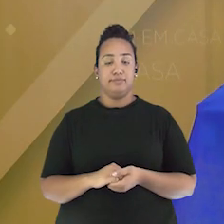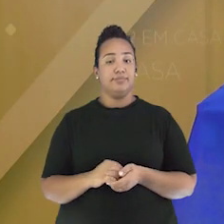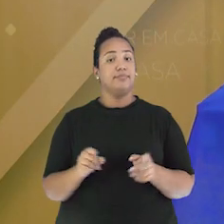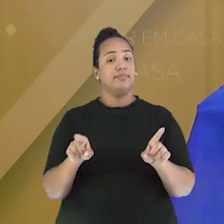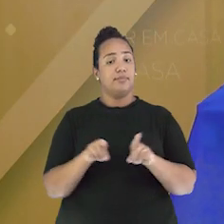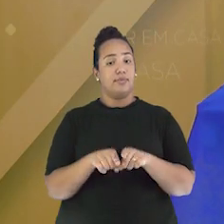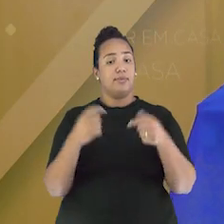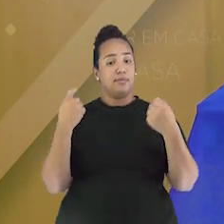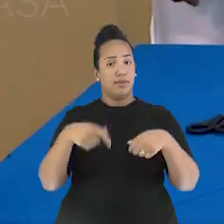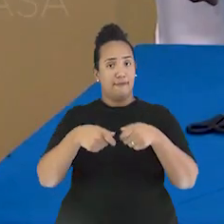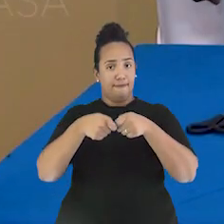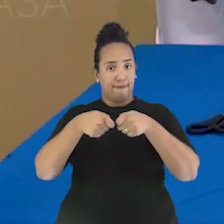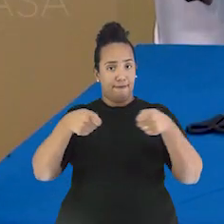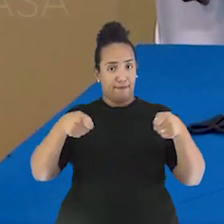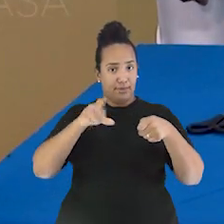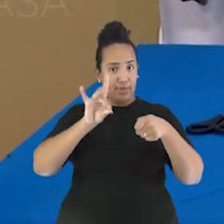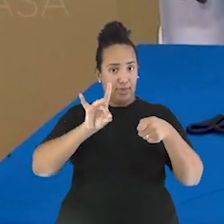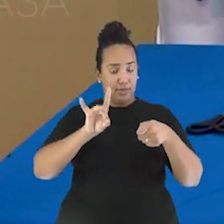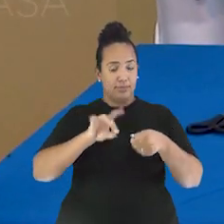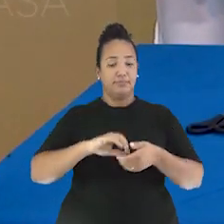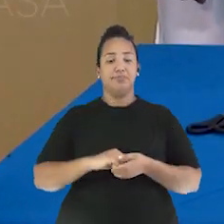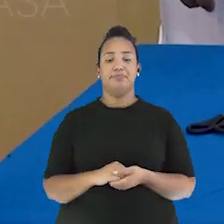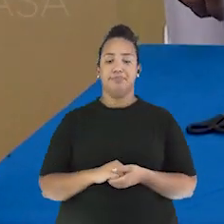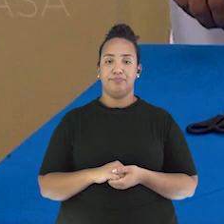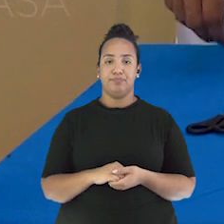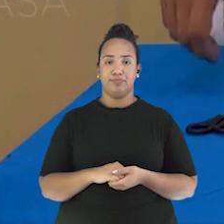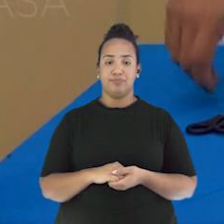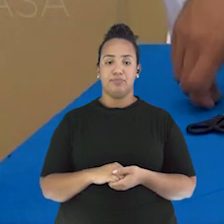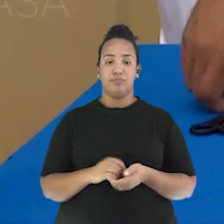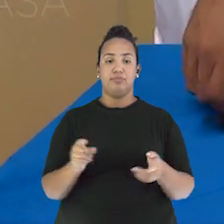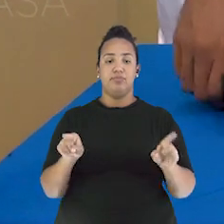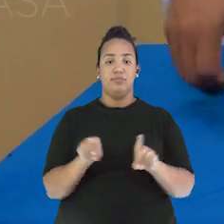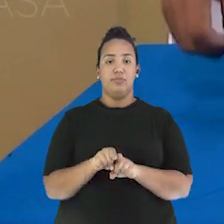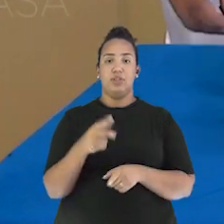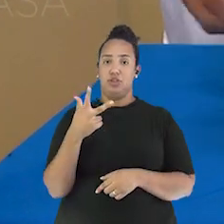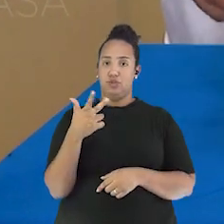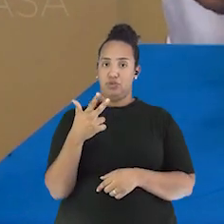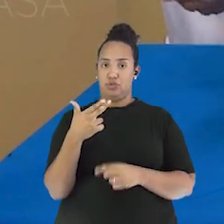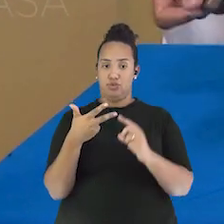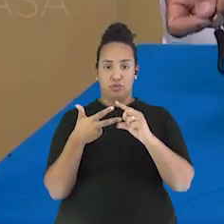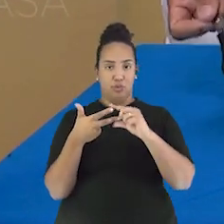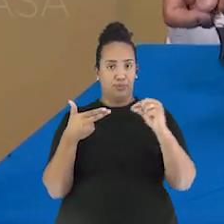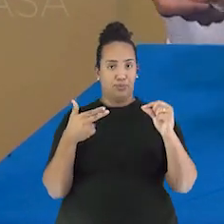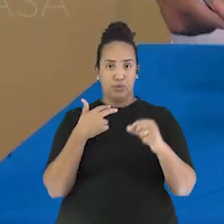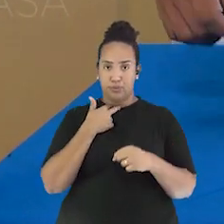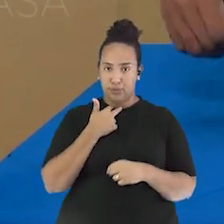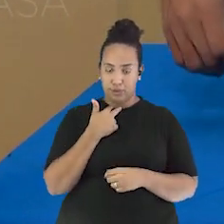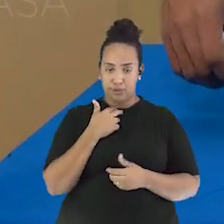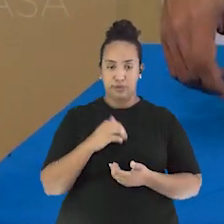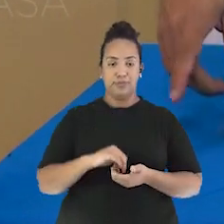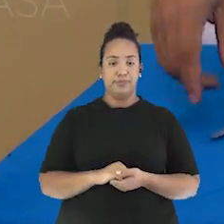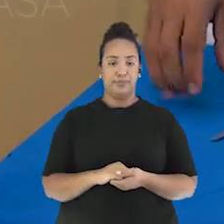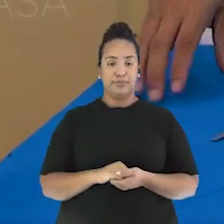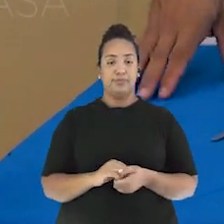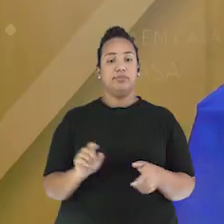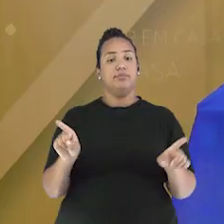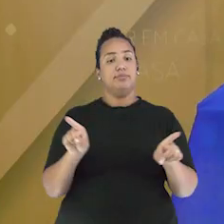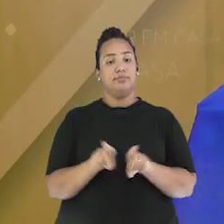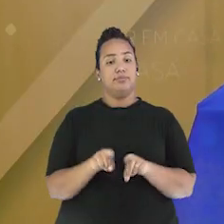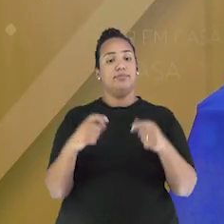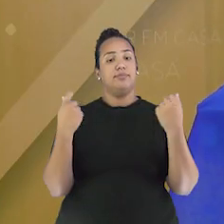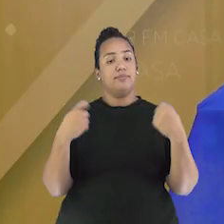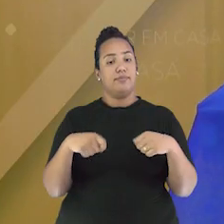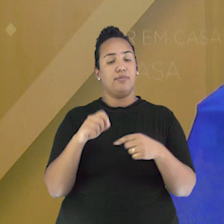Vamos precisar de fita adesiva, uma tesoura sem ponta, ok? E vamos